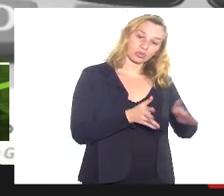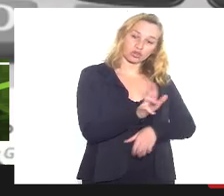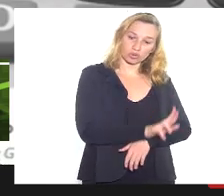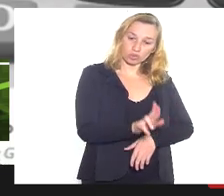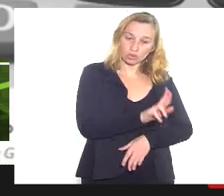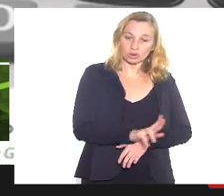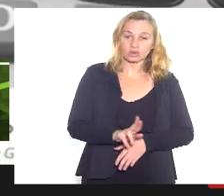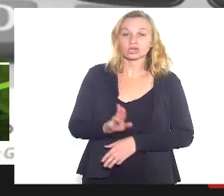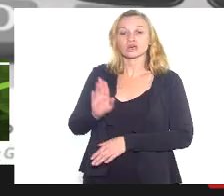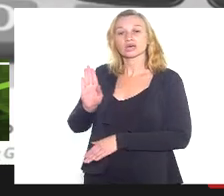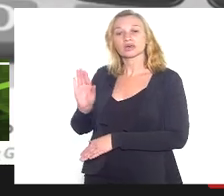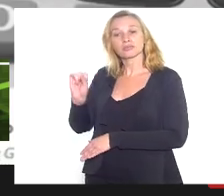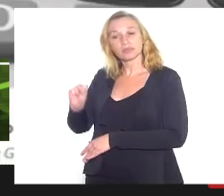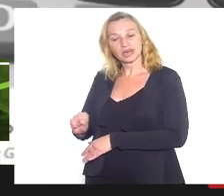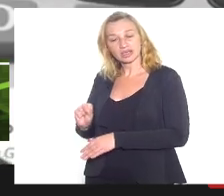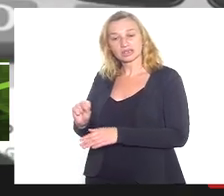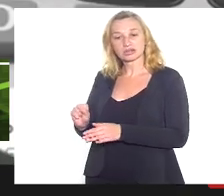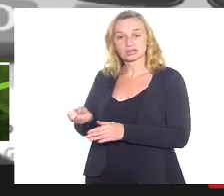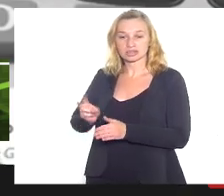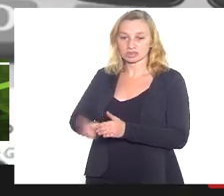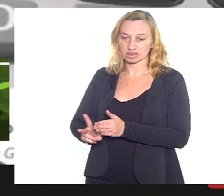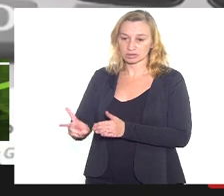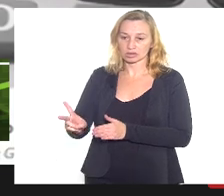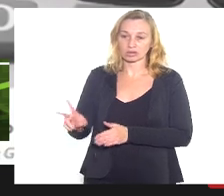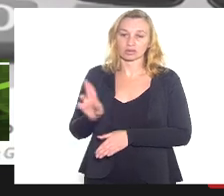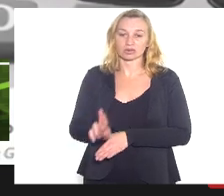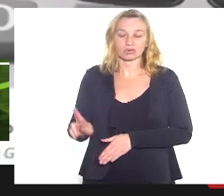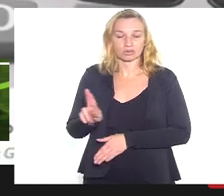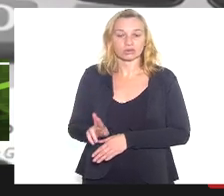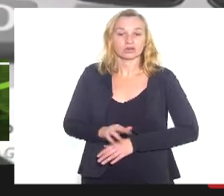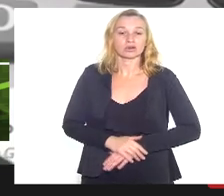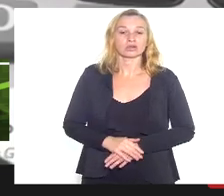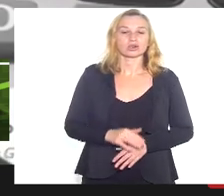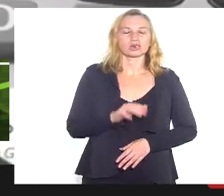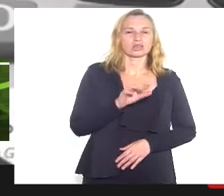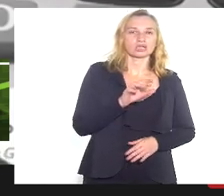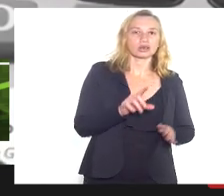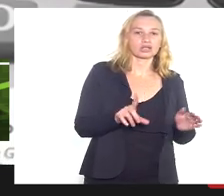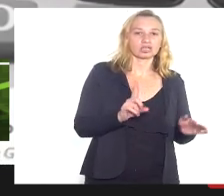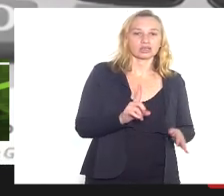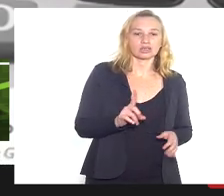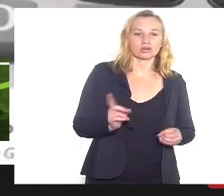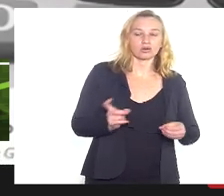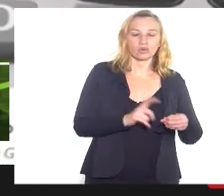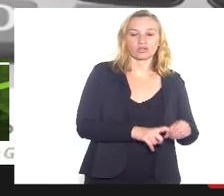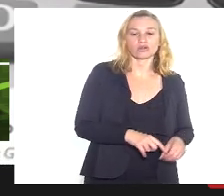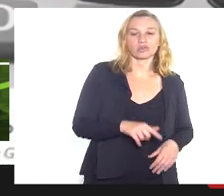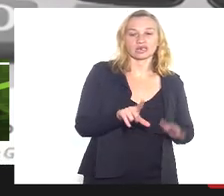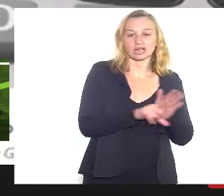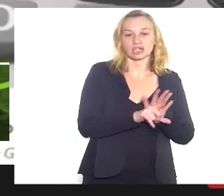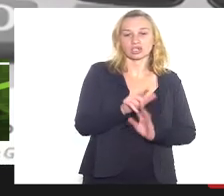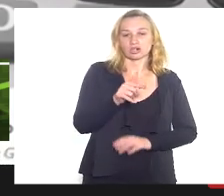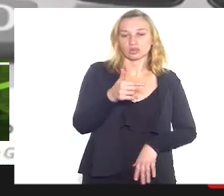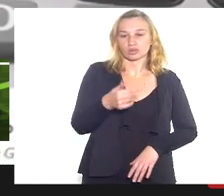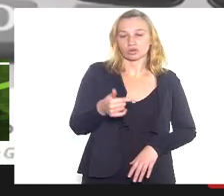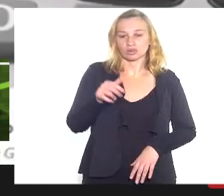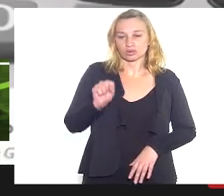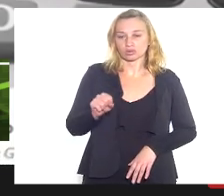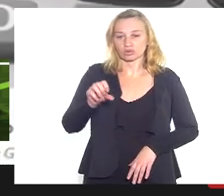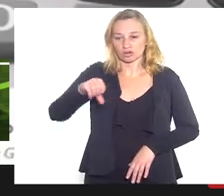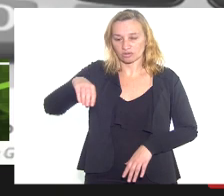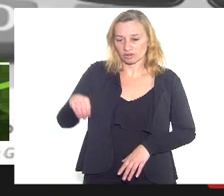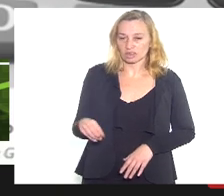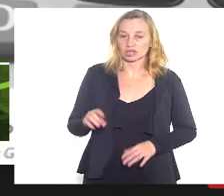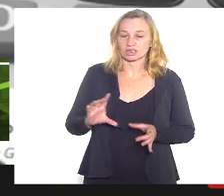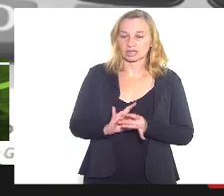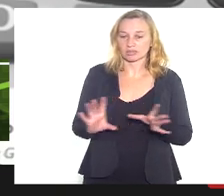bens temporários, não só o convênio, mas a Lei 8.890 do Rio de Janeiro dá a isenção.